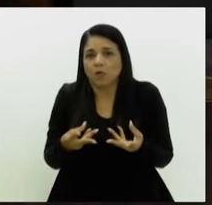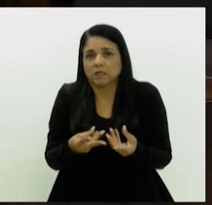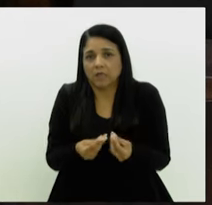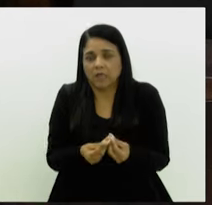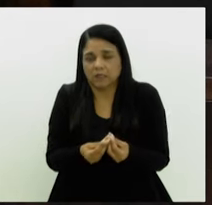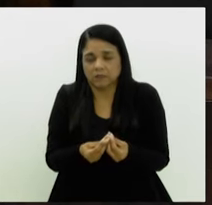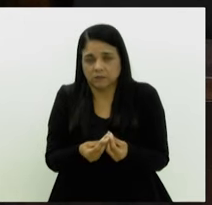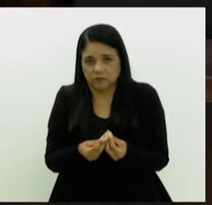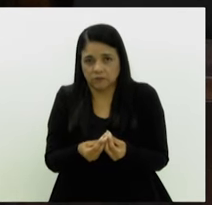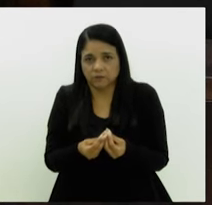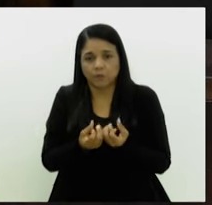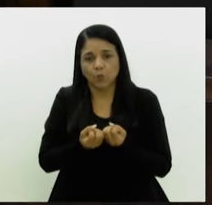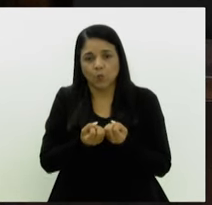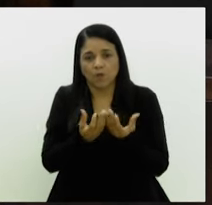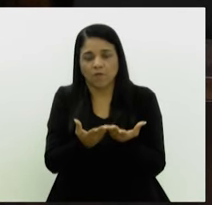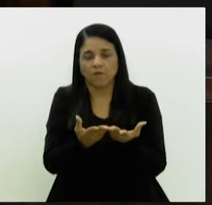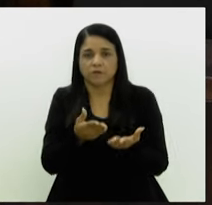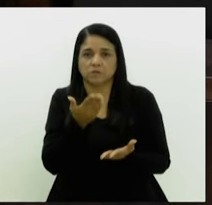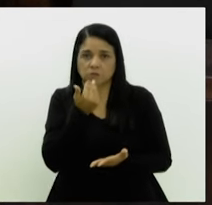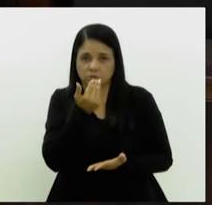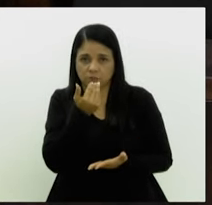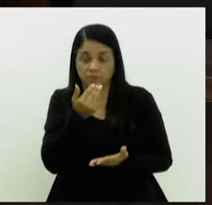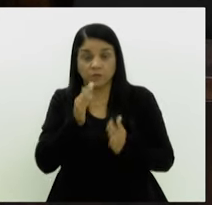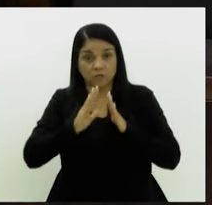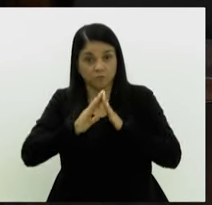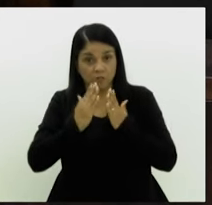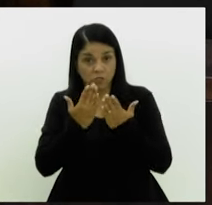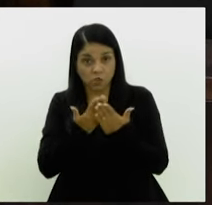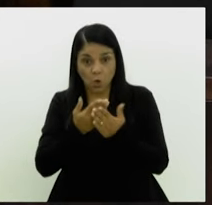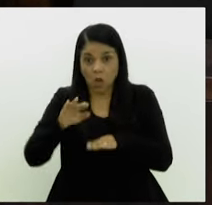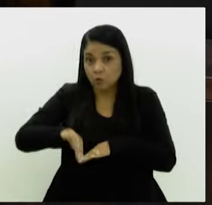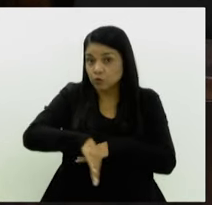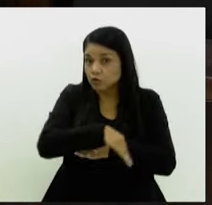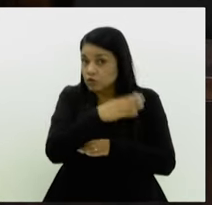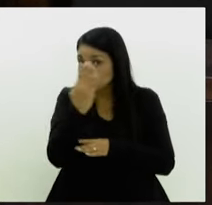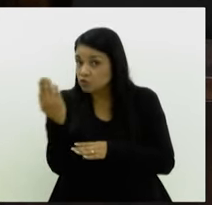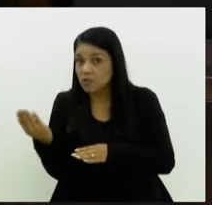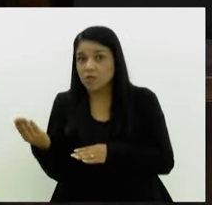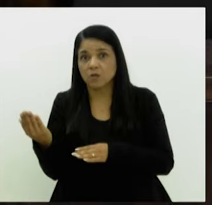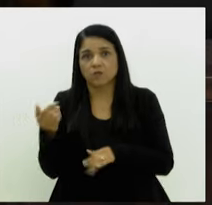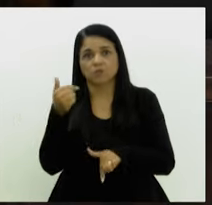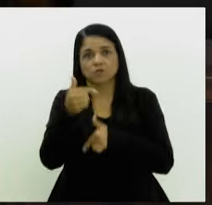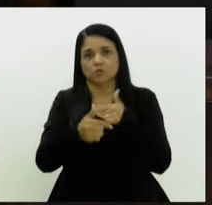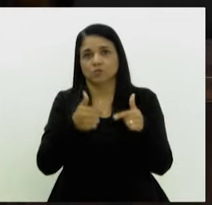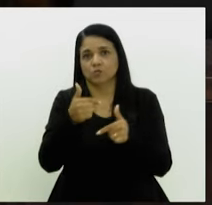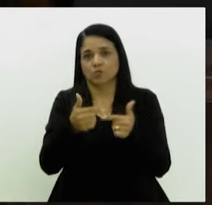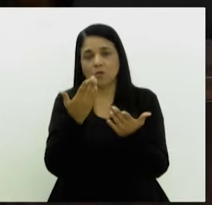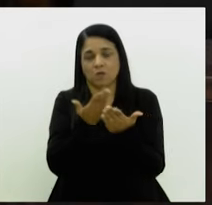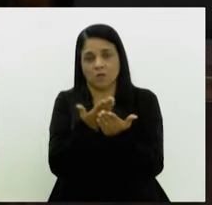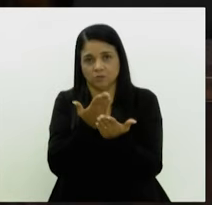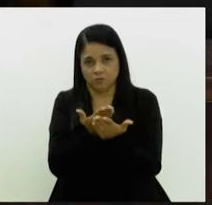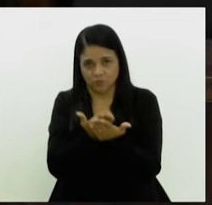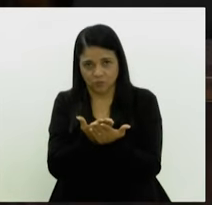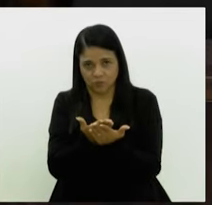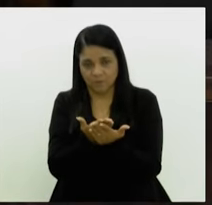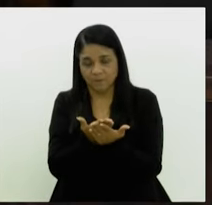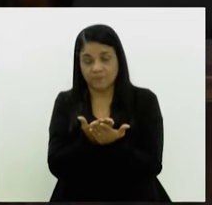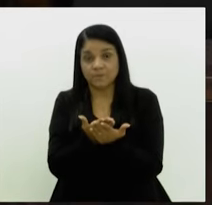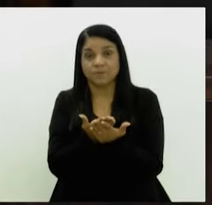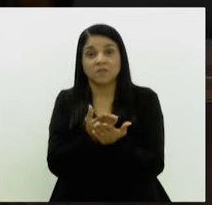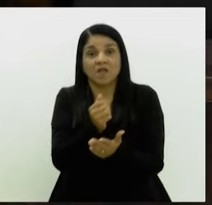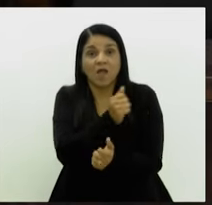do alimento oferecido na escola, e lá é uma escola de ensino integral. Então, imagina, muitos dos alunos